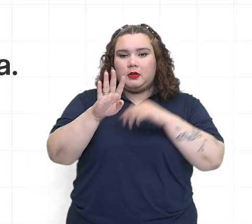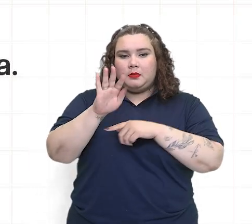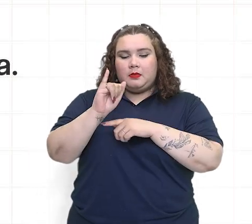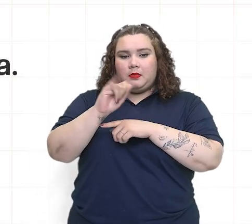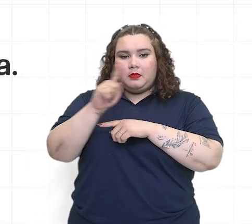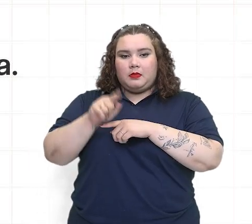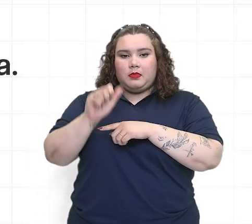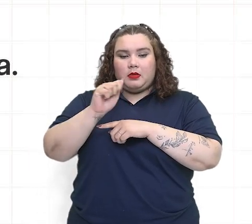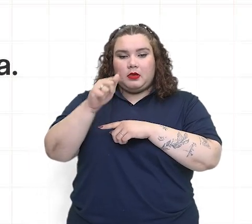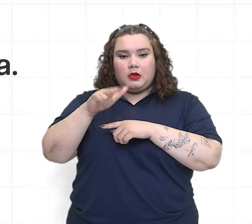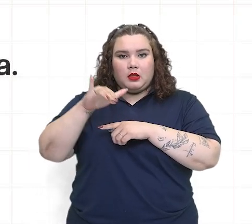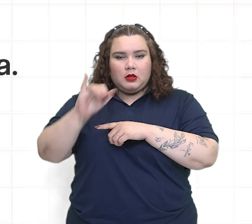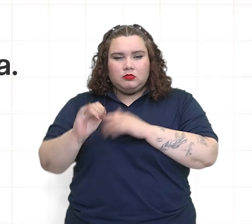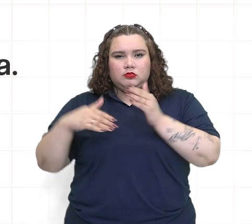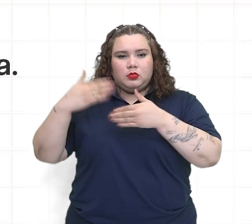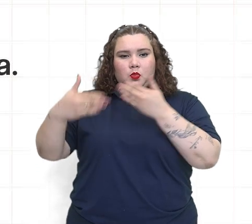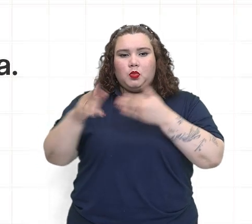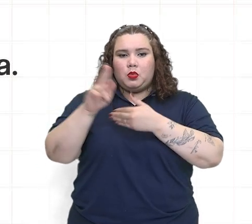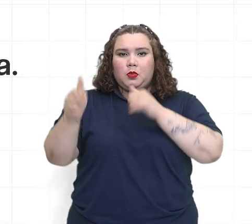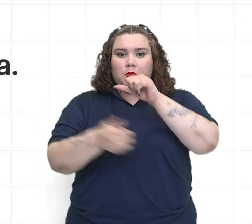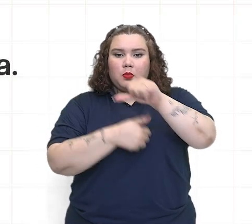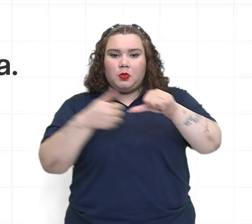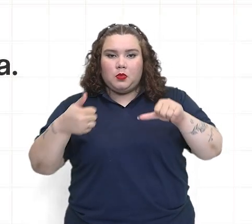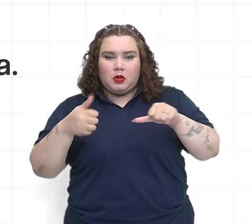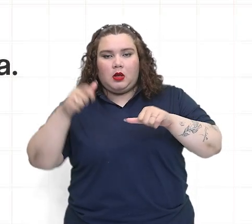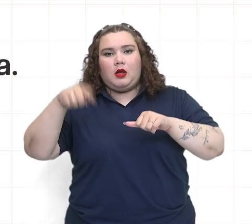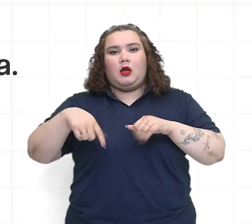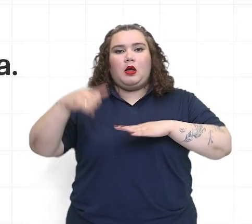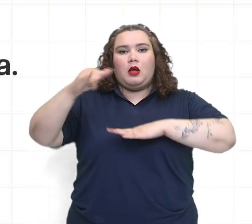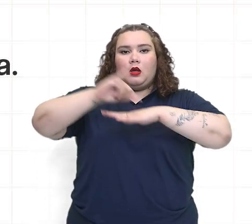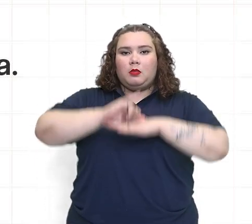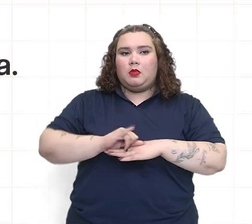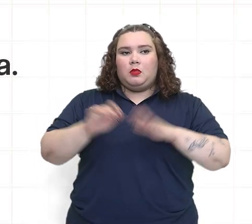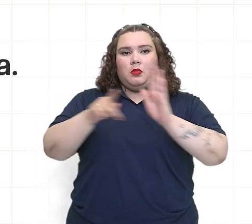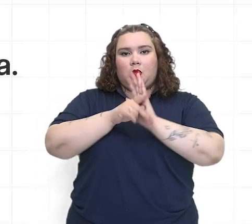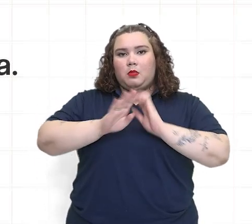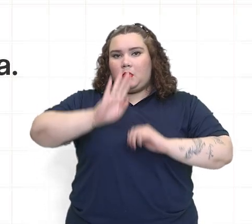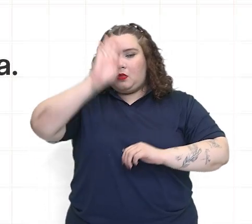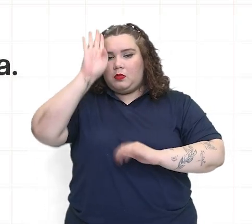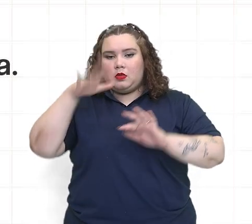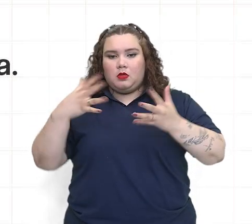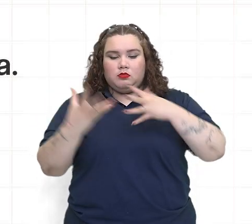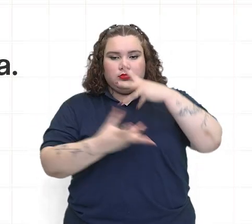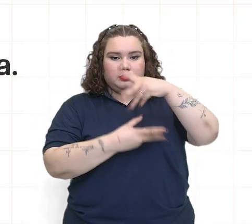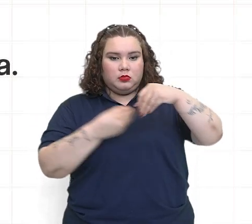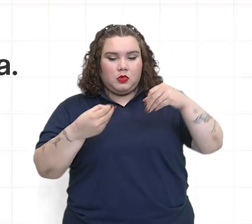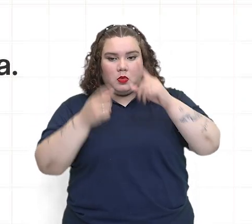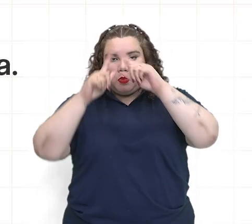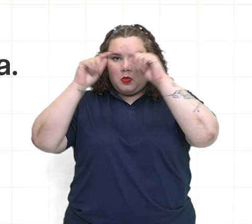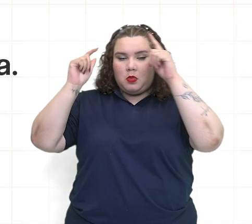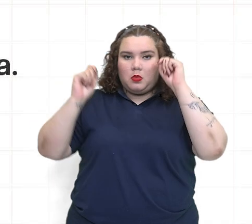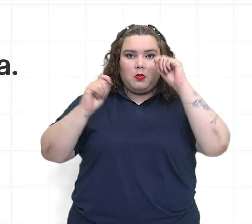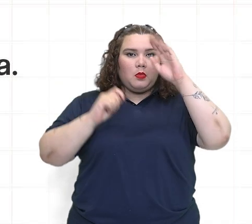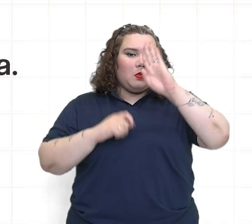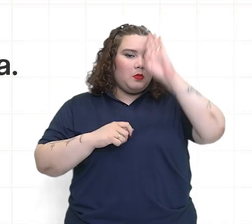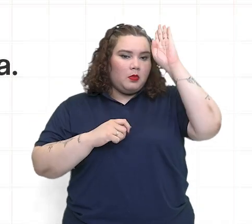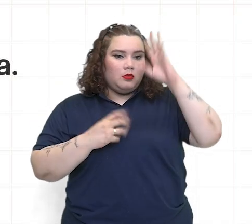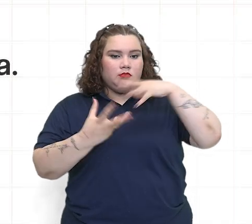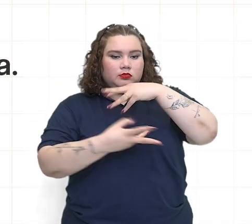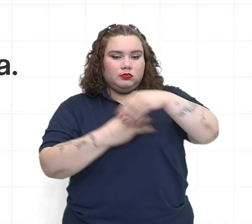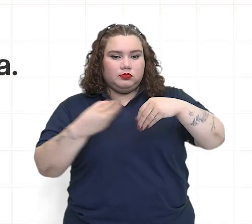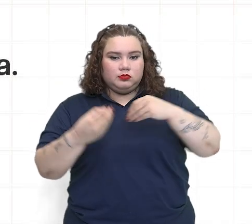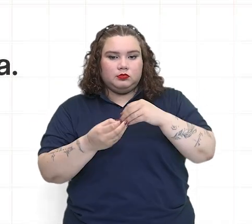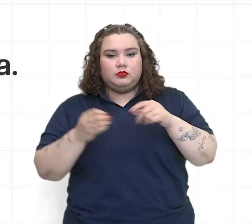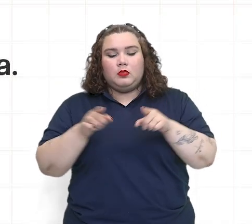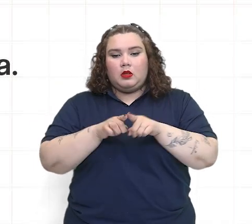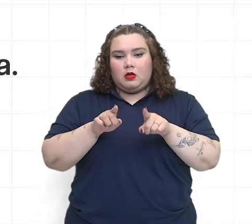chamada Constantinopla, tornou-se a capital de Roma. Assim se misturavam os intelectuais gregos e romanos. Os épicos